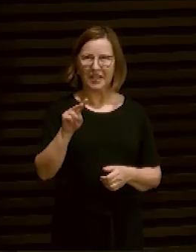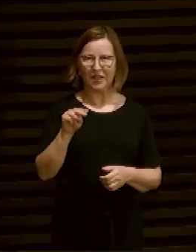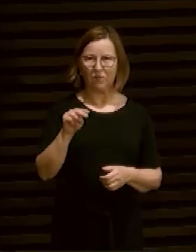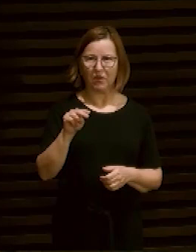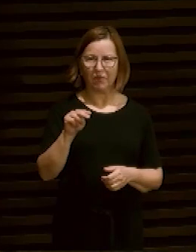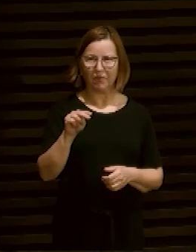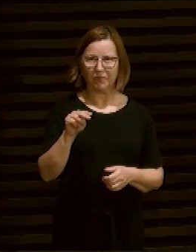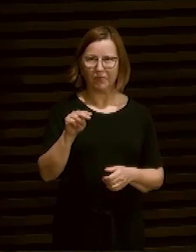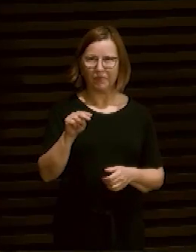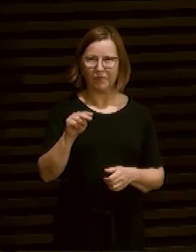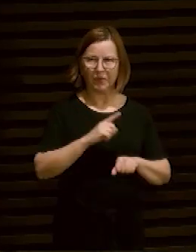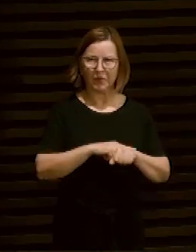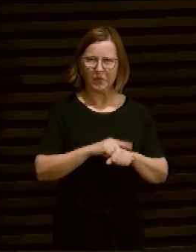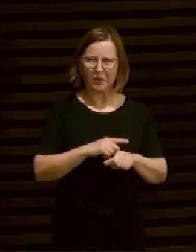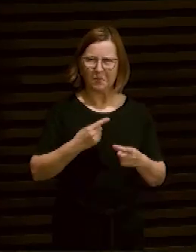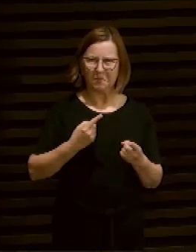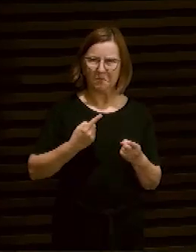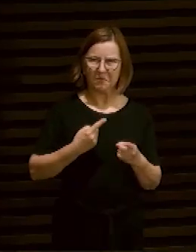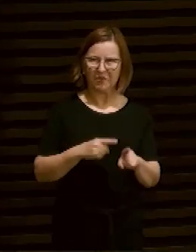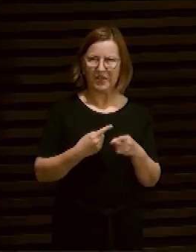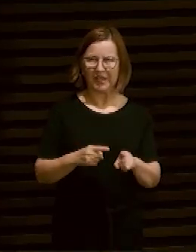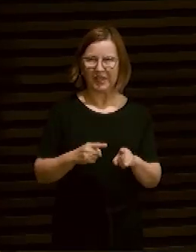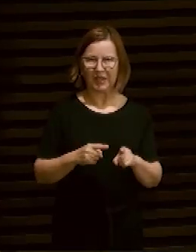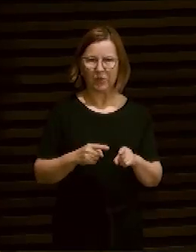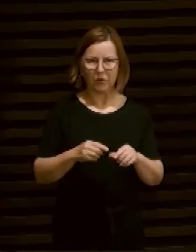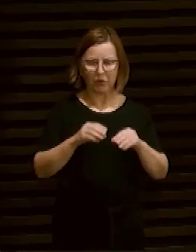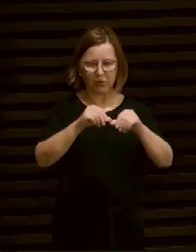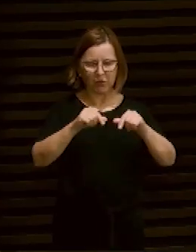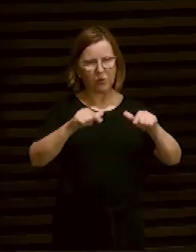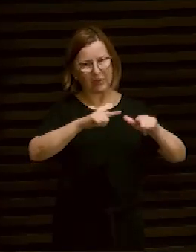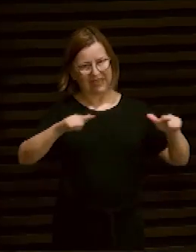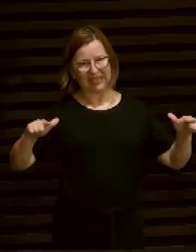na provocação no deserto,